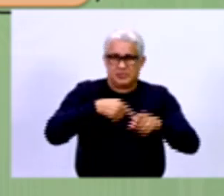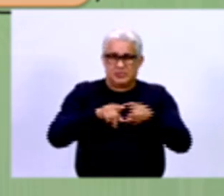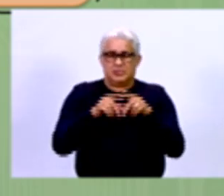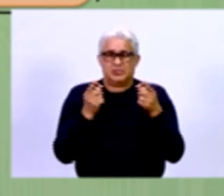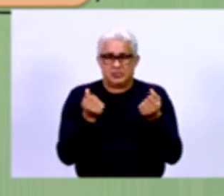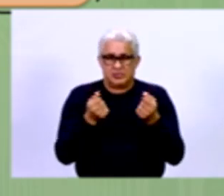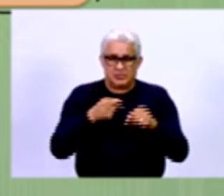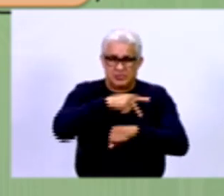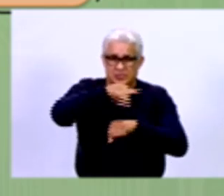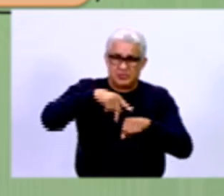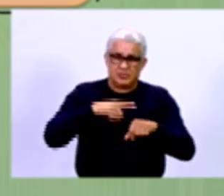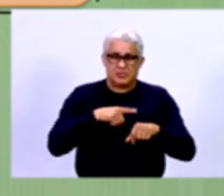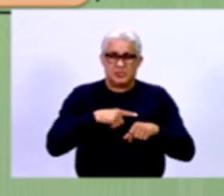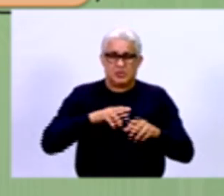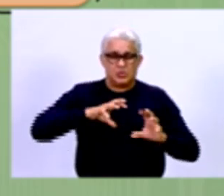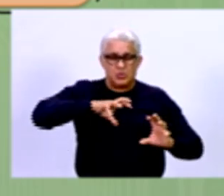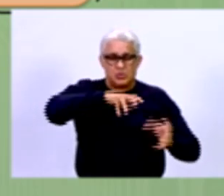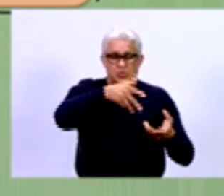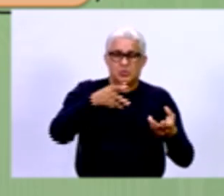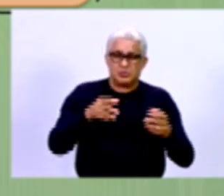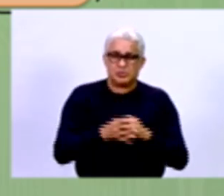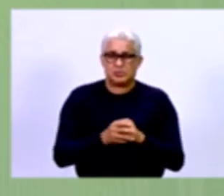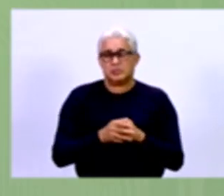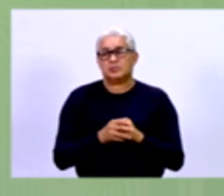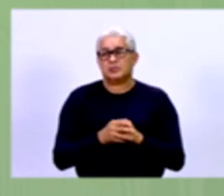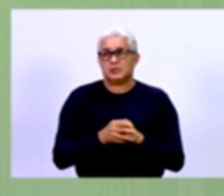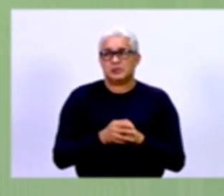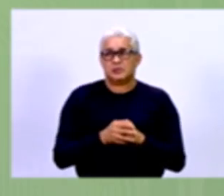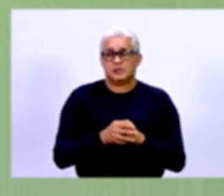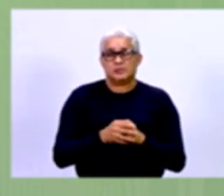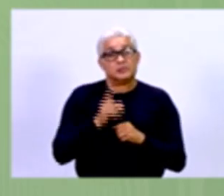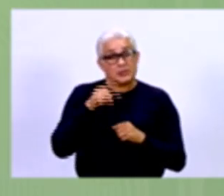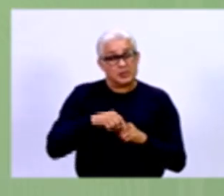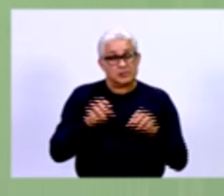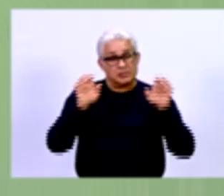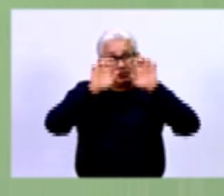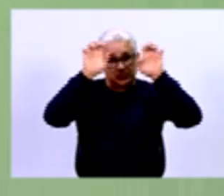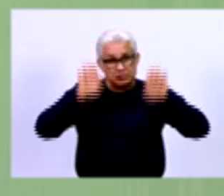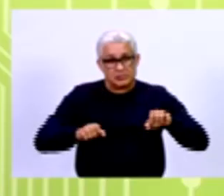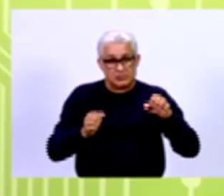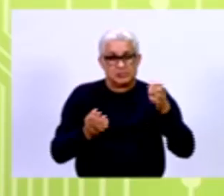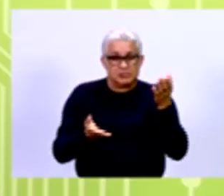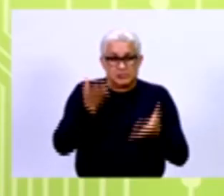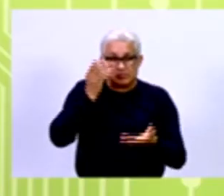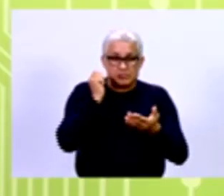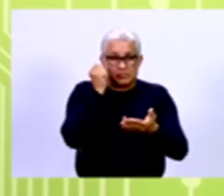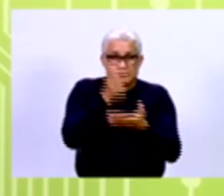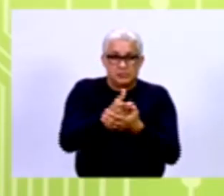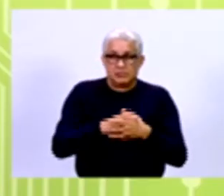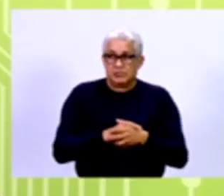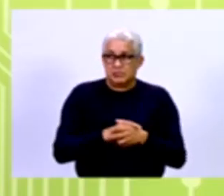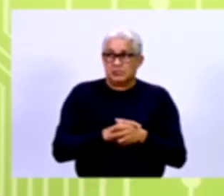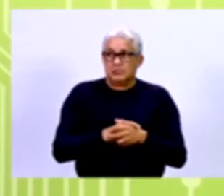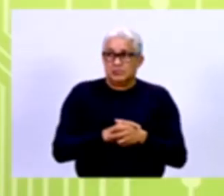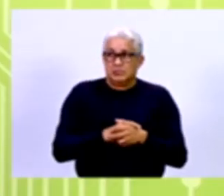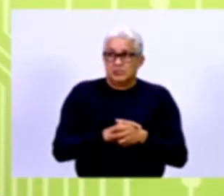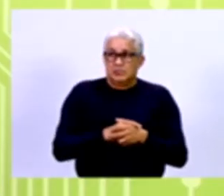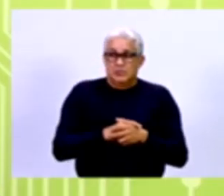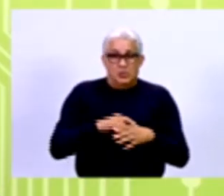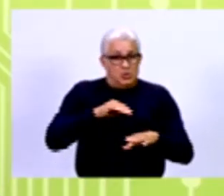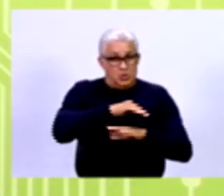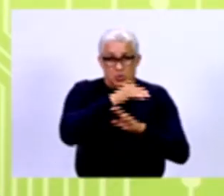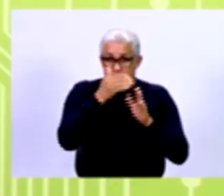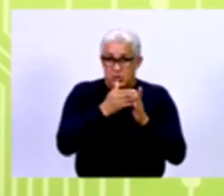que o país trava com o resto do mundo. Ok? Então, essa é a estrutura do balanço de pagamento, na íntegra,